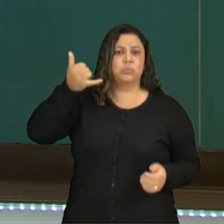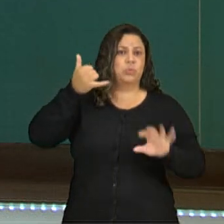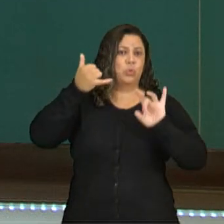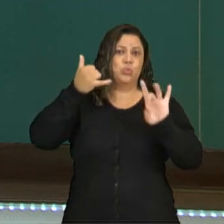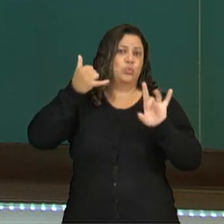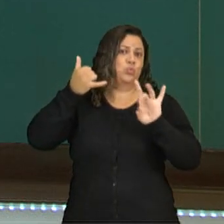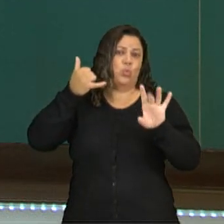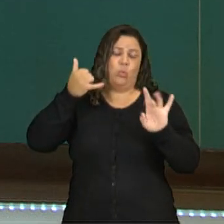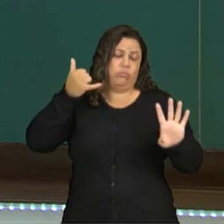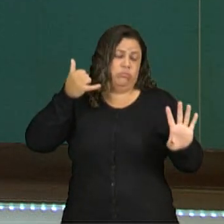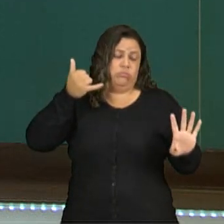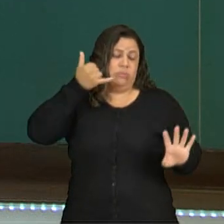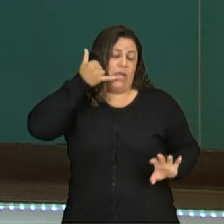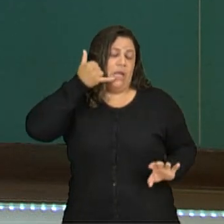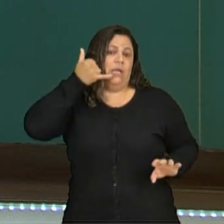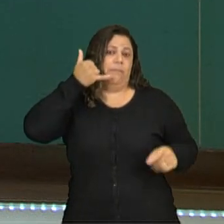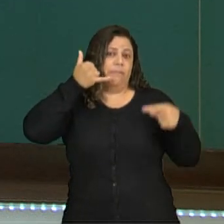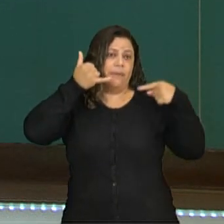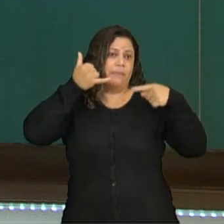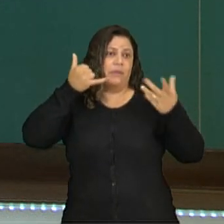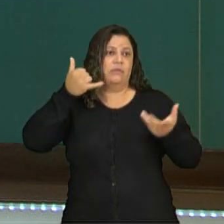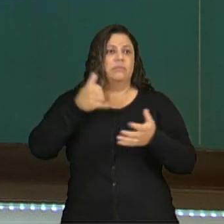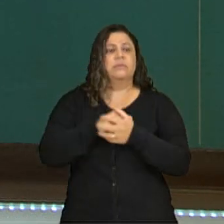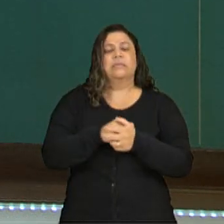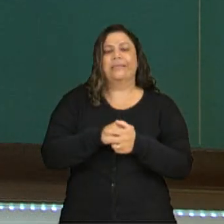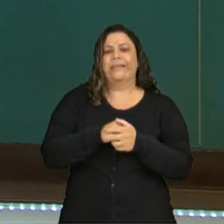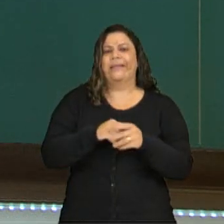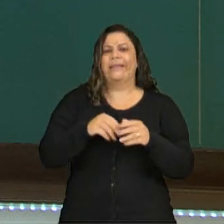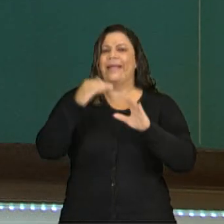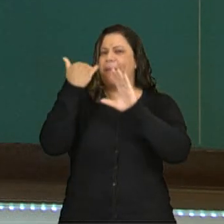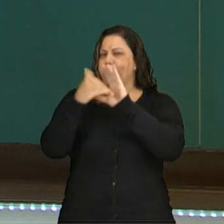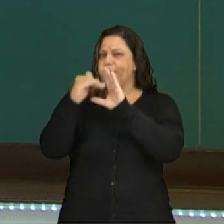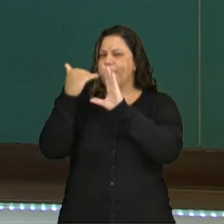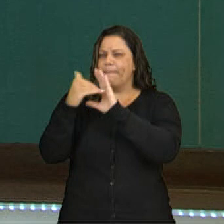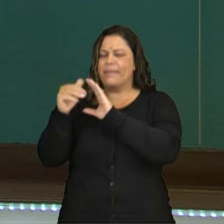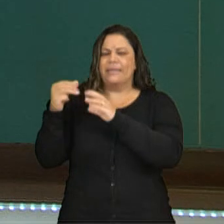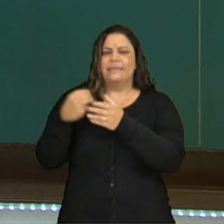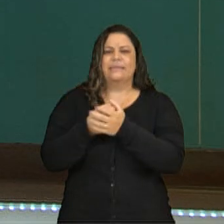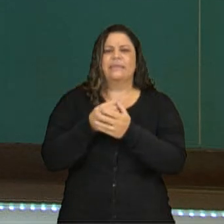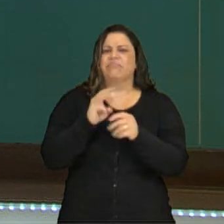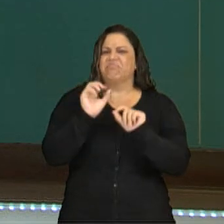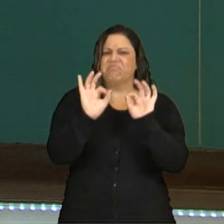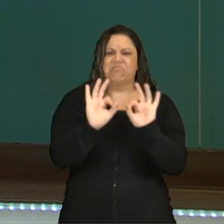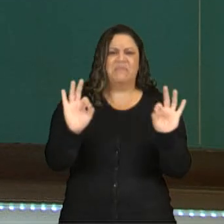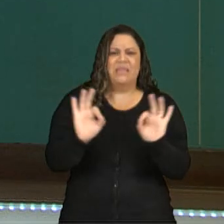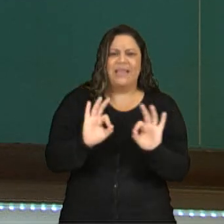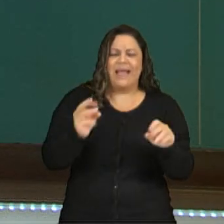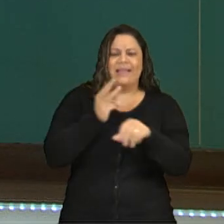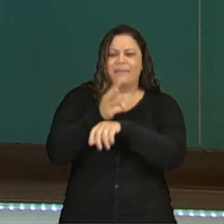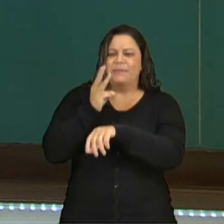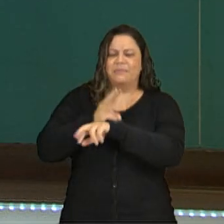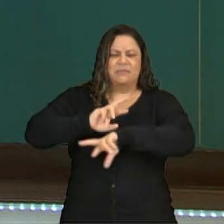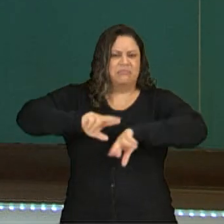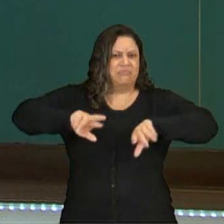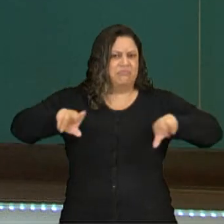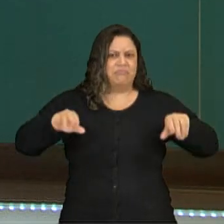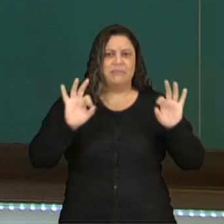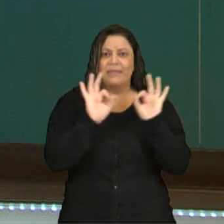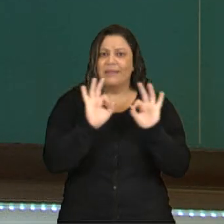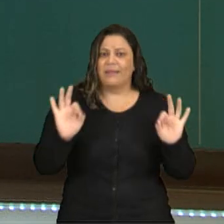faziam chamadas. Nem aquele recurso de mensagens por SMS ainda não existia. A